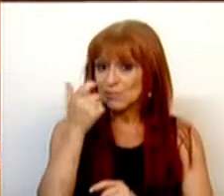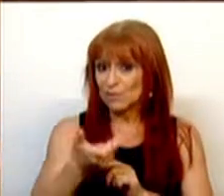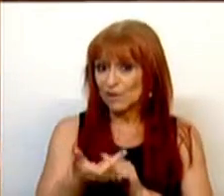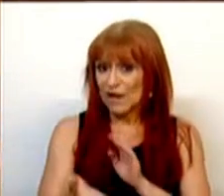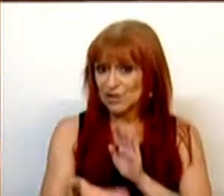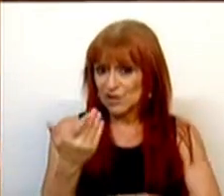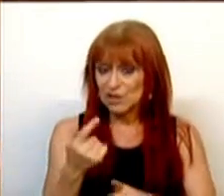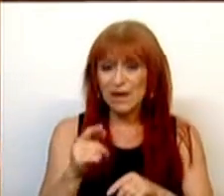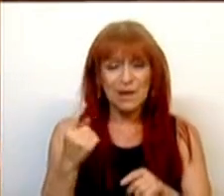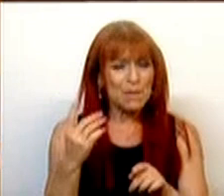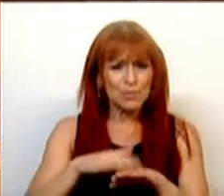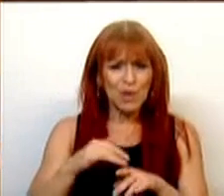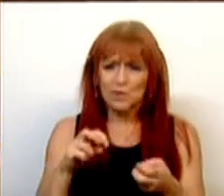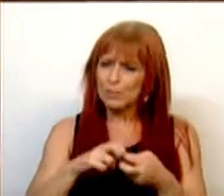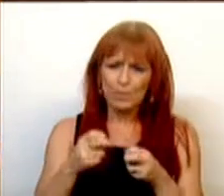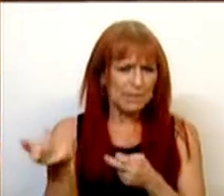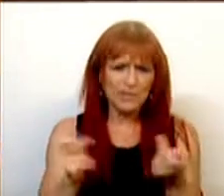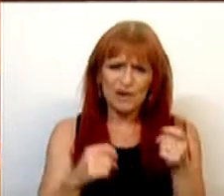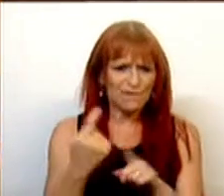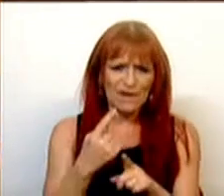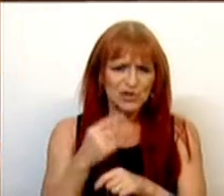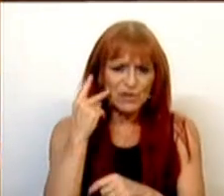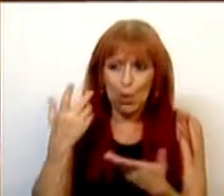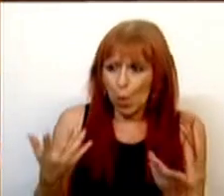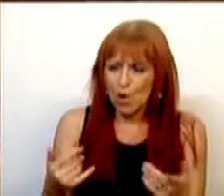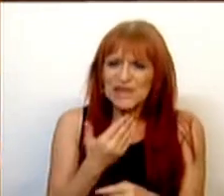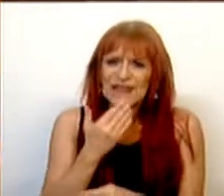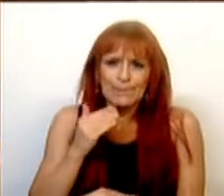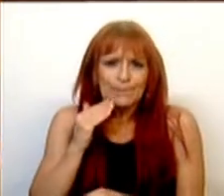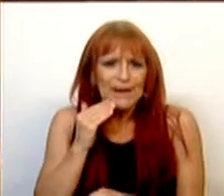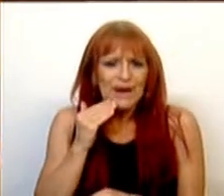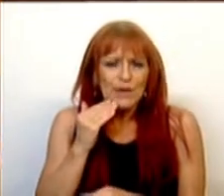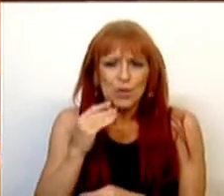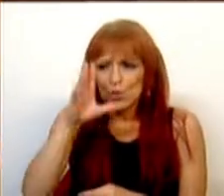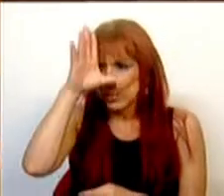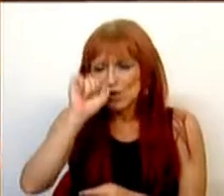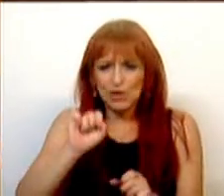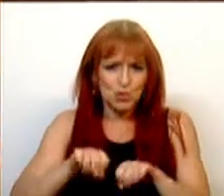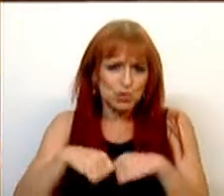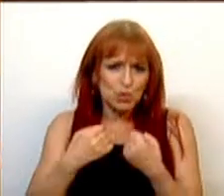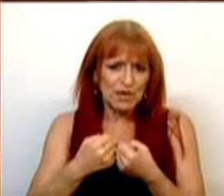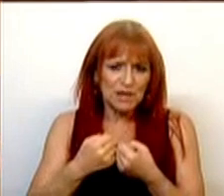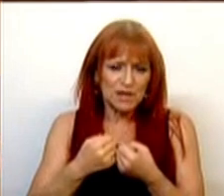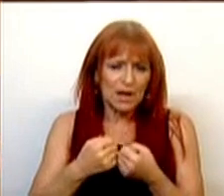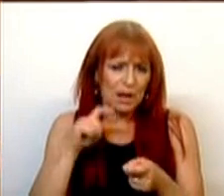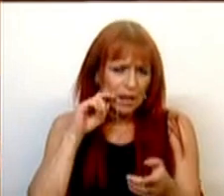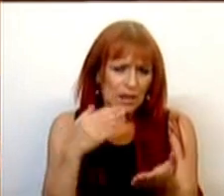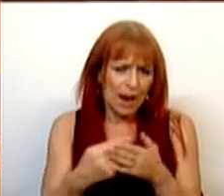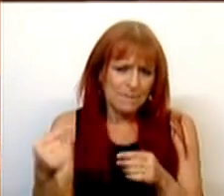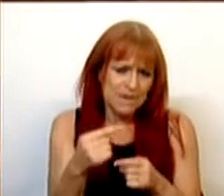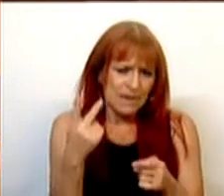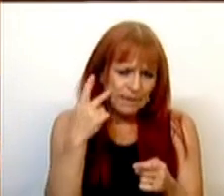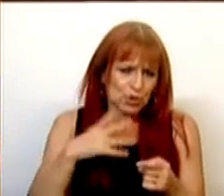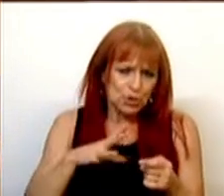vulneráveis, que por várias vicissitudes da vida estão hoje dependentes de um Estado social que lhes garanta um mínimo